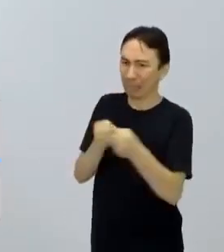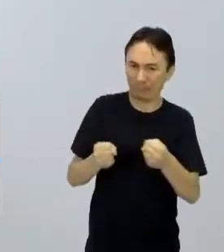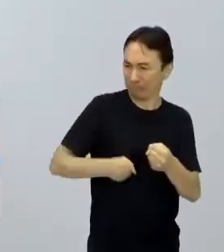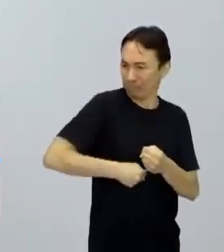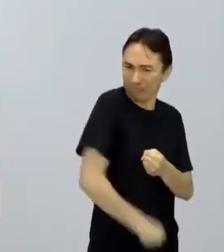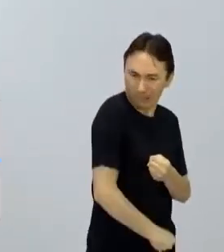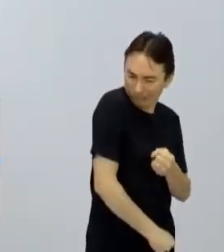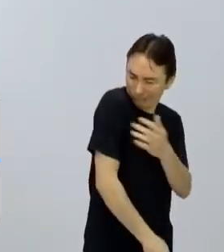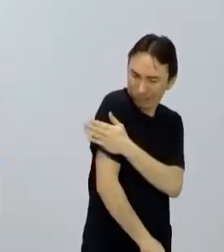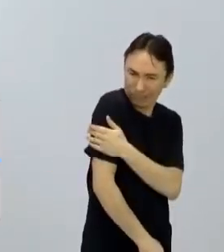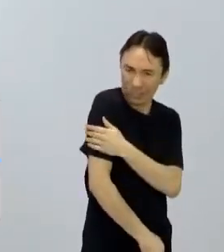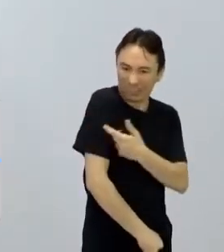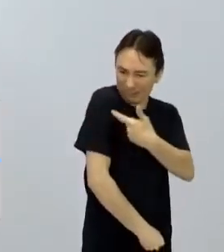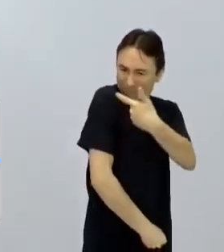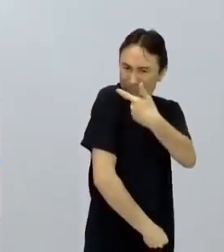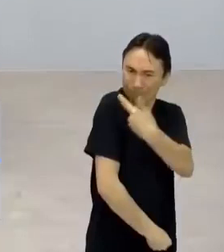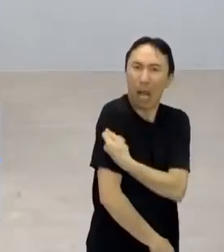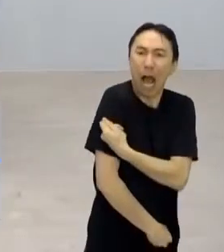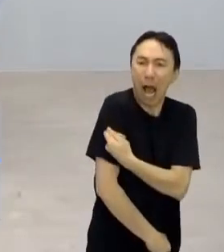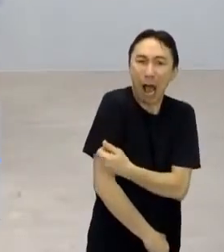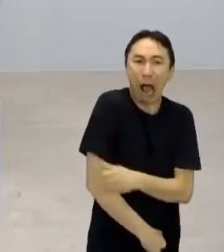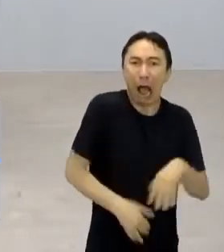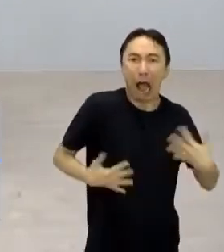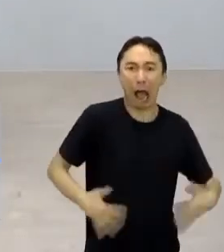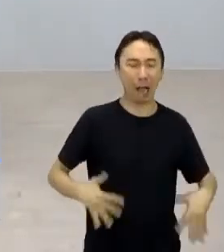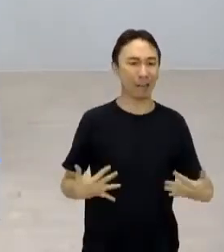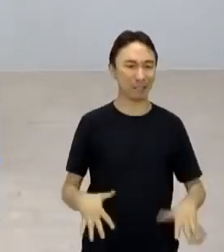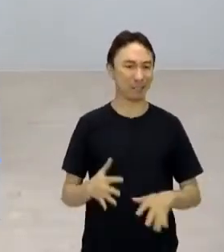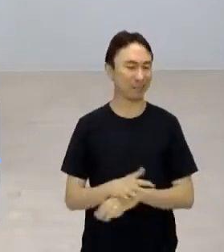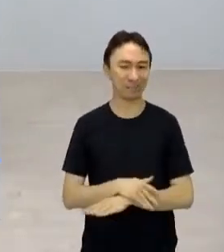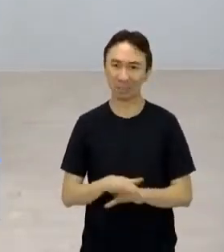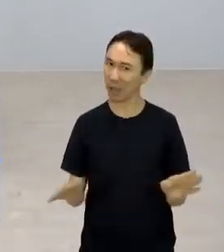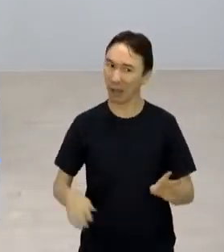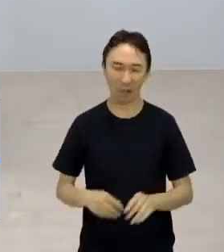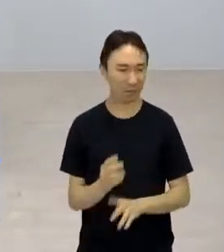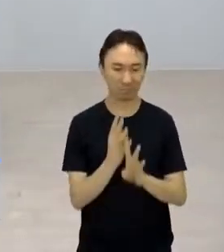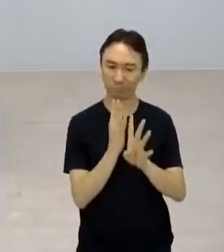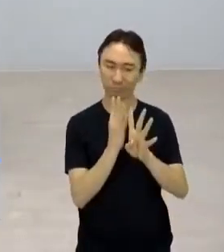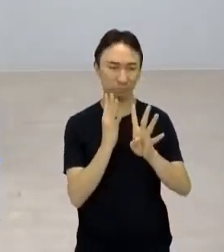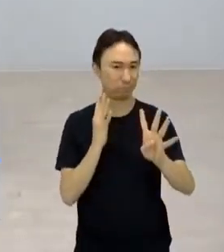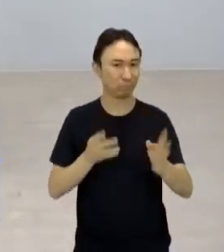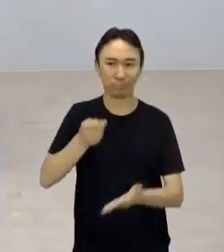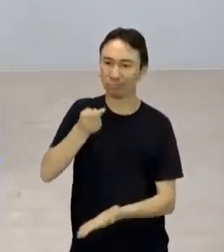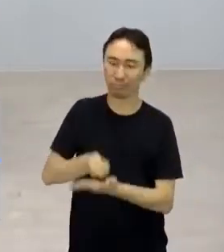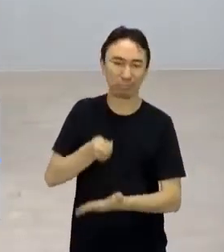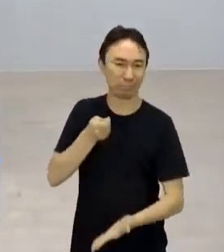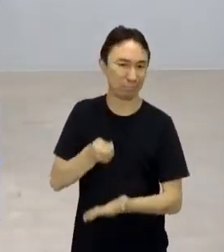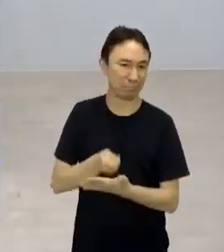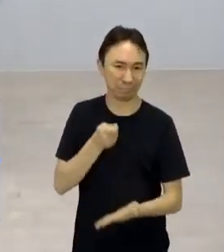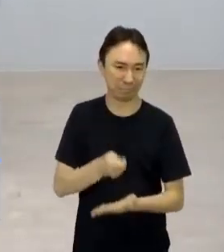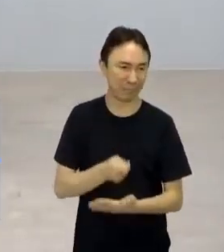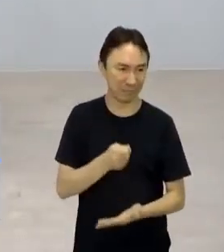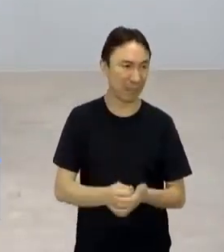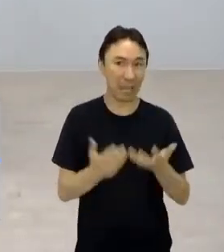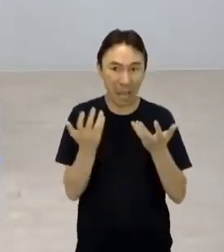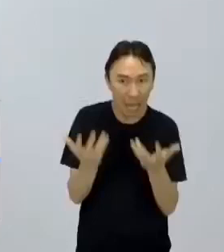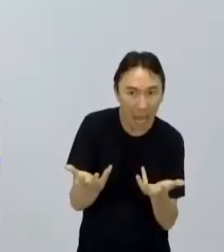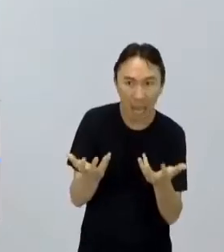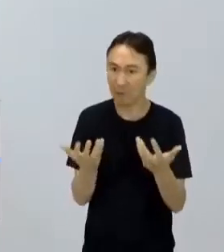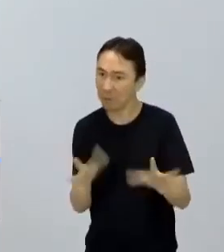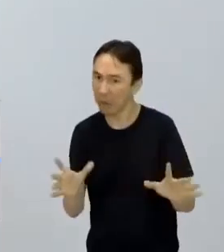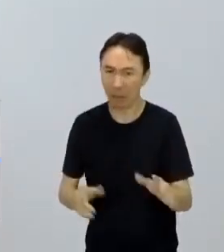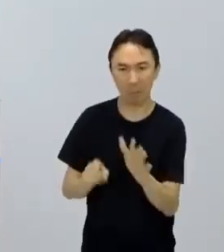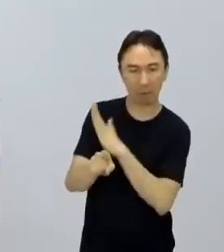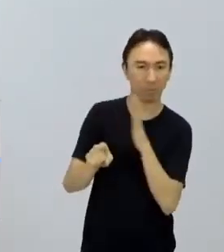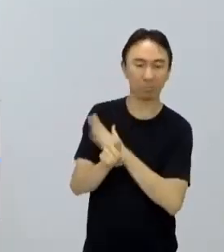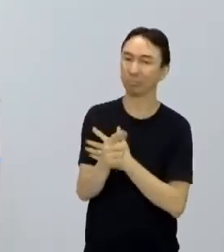lá de pressão e você simplesmente já era. Você simplesmente entrava na fila, Sim, ninguém perguntava se você queria, se você não queria, que era